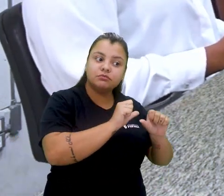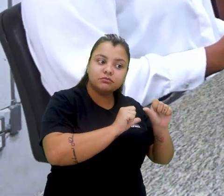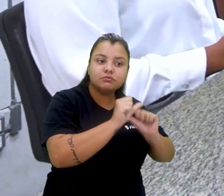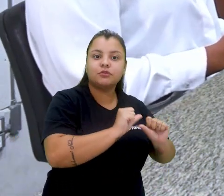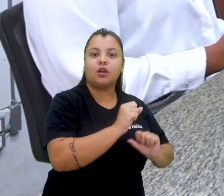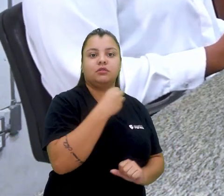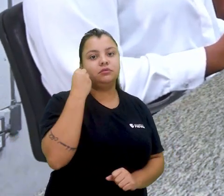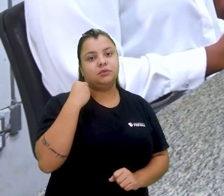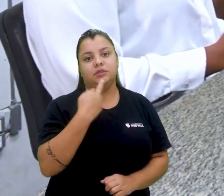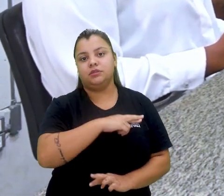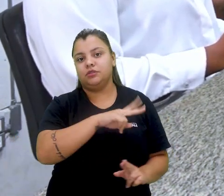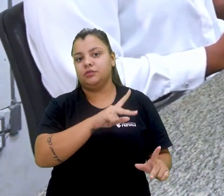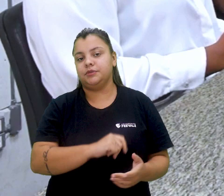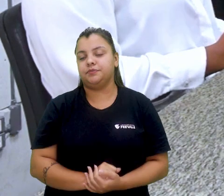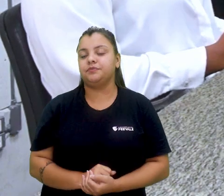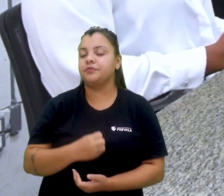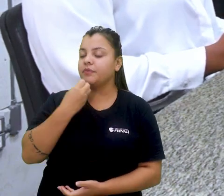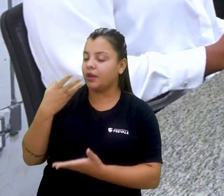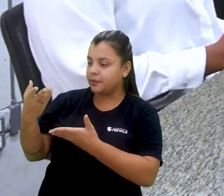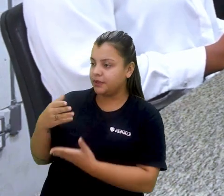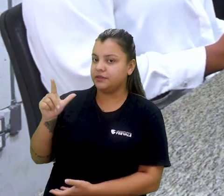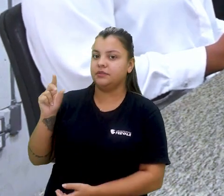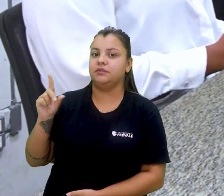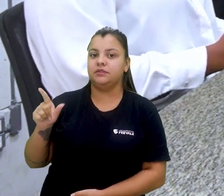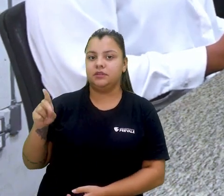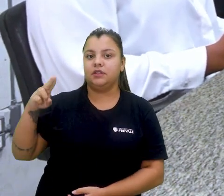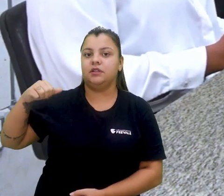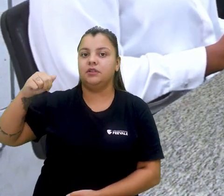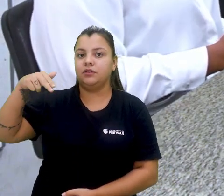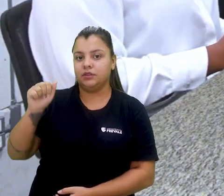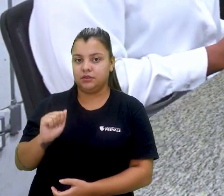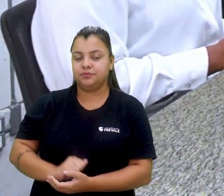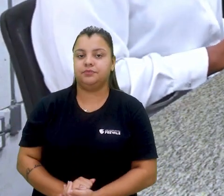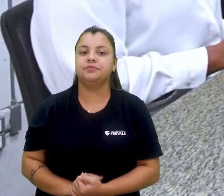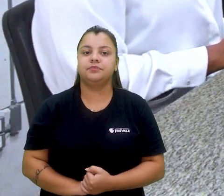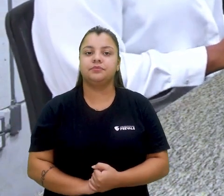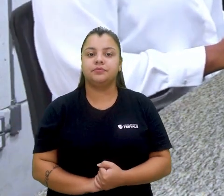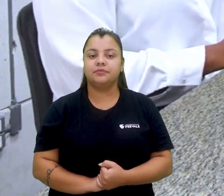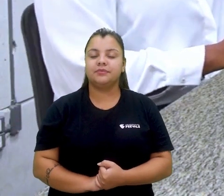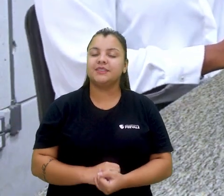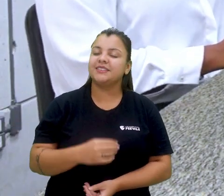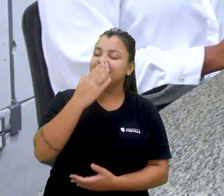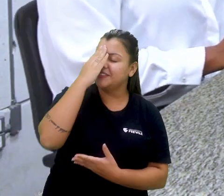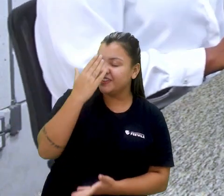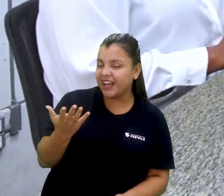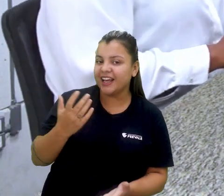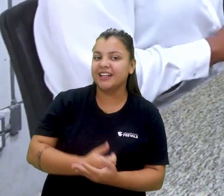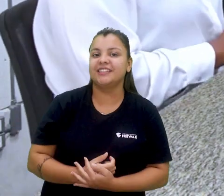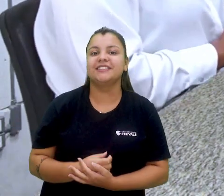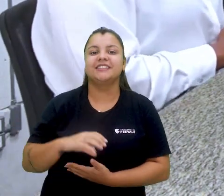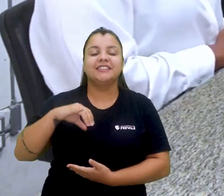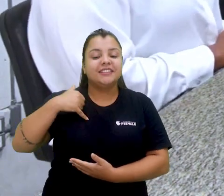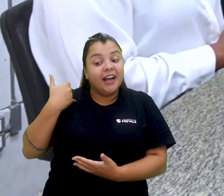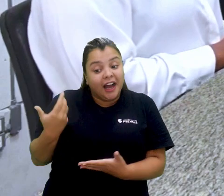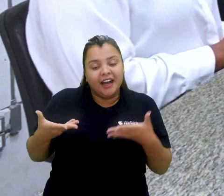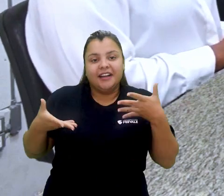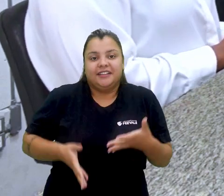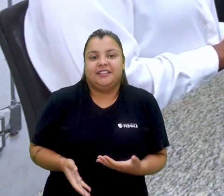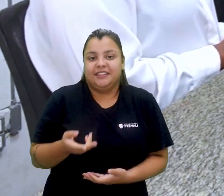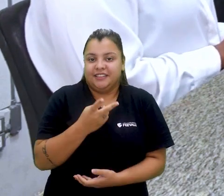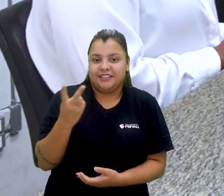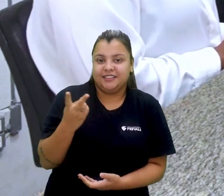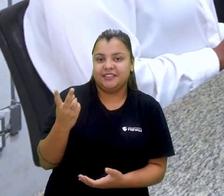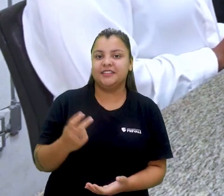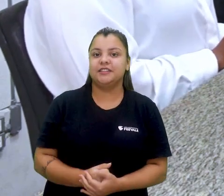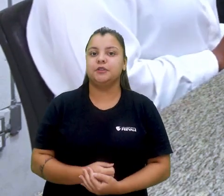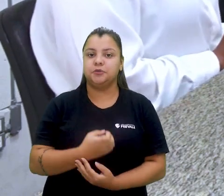conversar um pouquinho seja bem-vinda Luana bem-vinda muito obrigada Nossa uma honra est aqui com vocês admiro